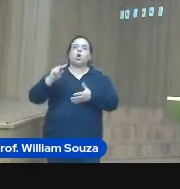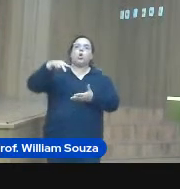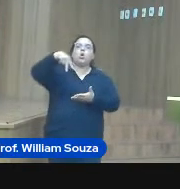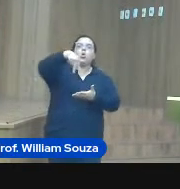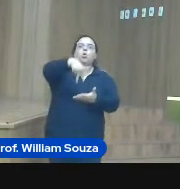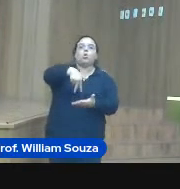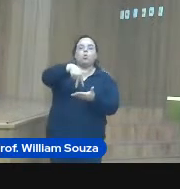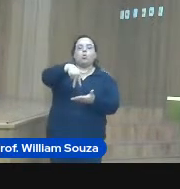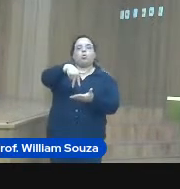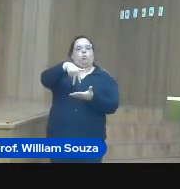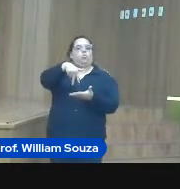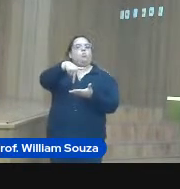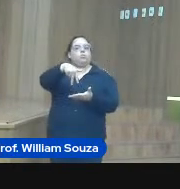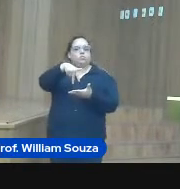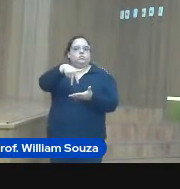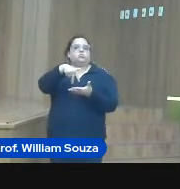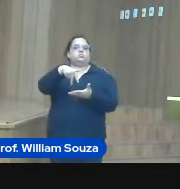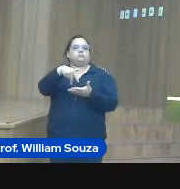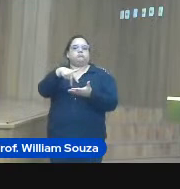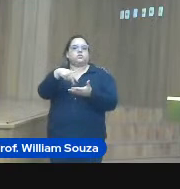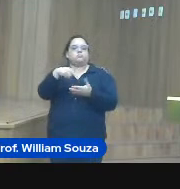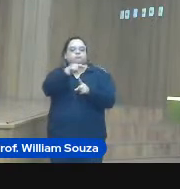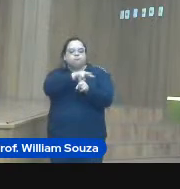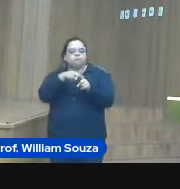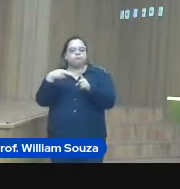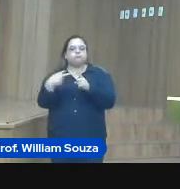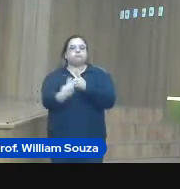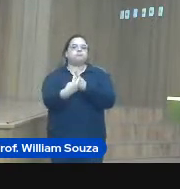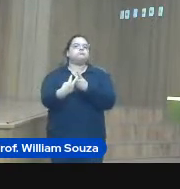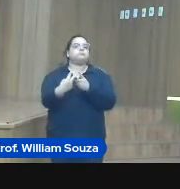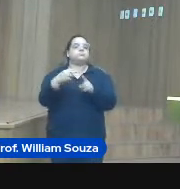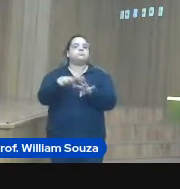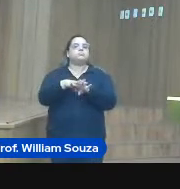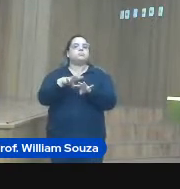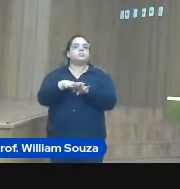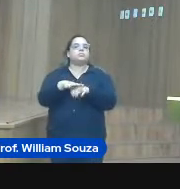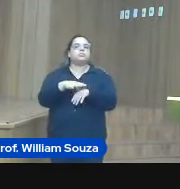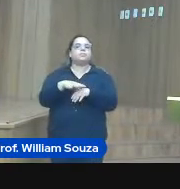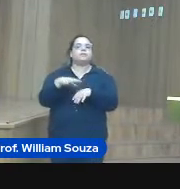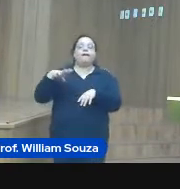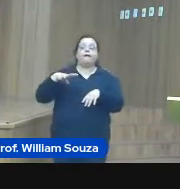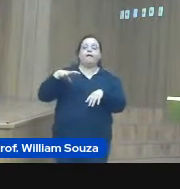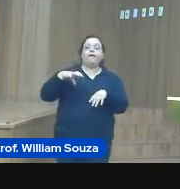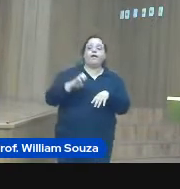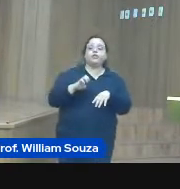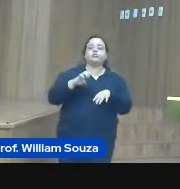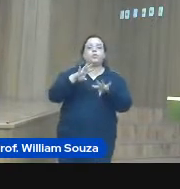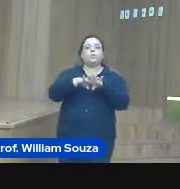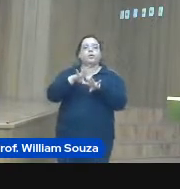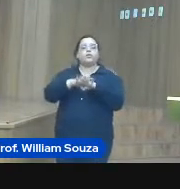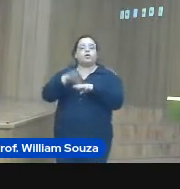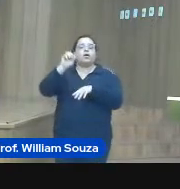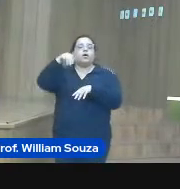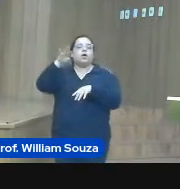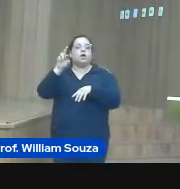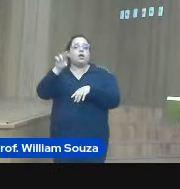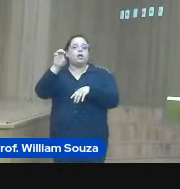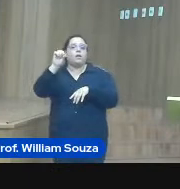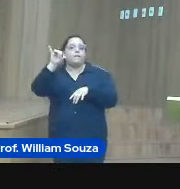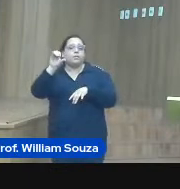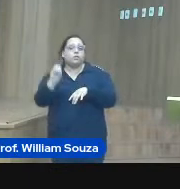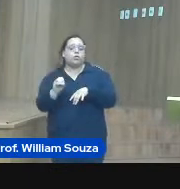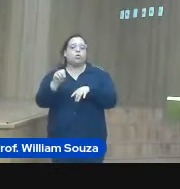se colocando nessa perspectiva. A etnomatemática, D'Ambrosio, Paulo